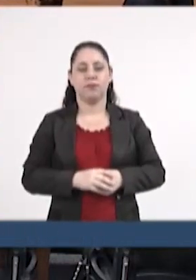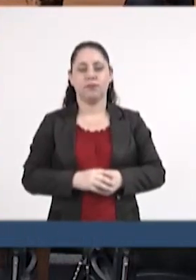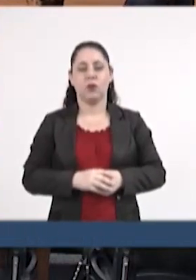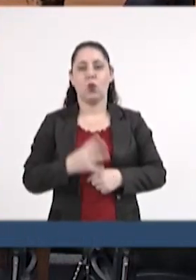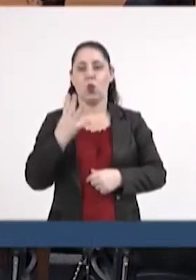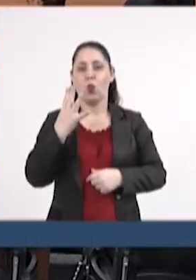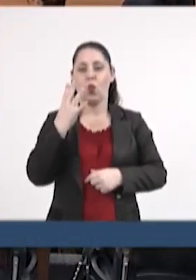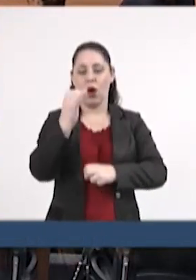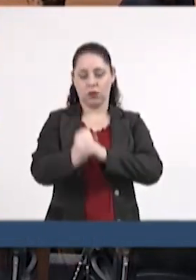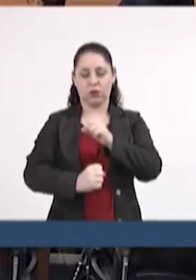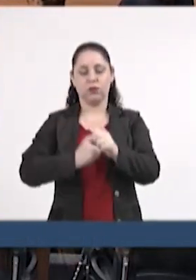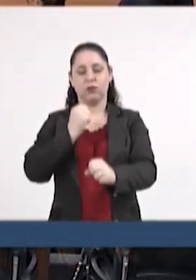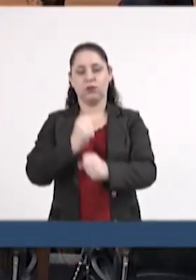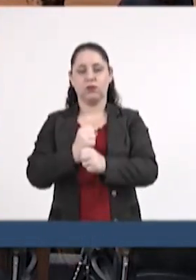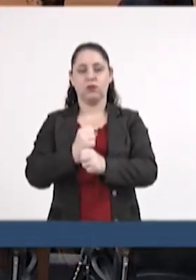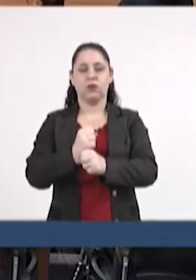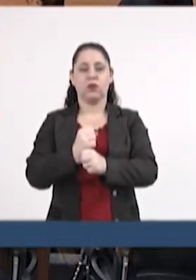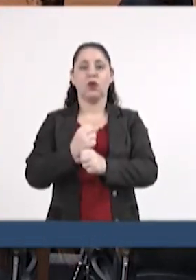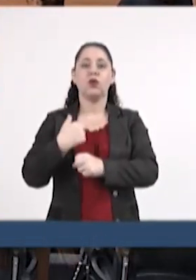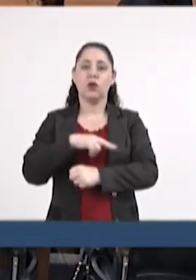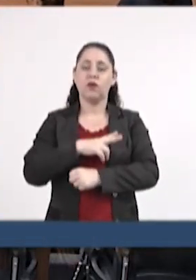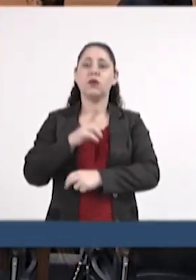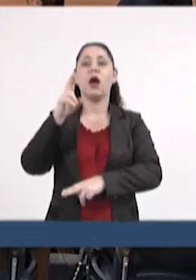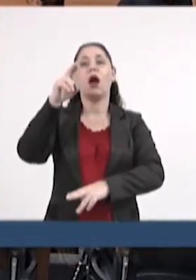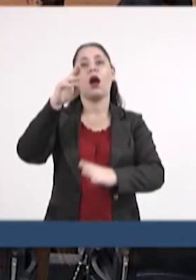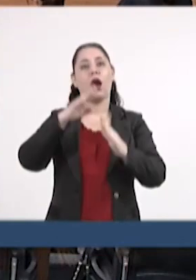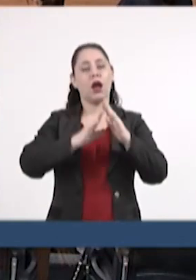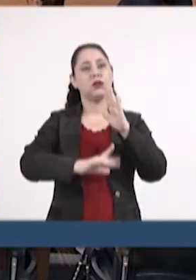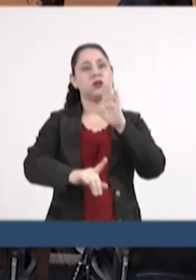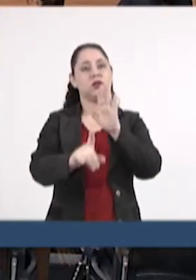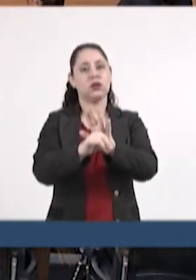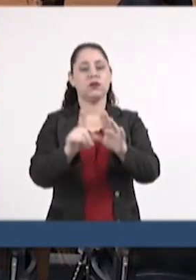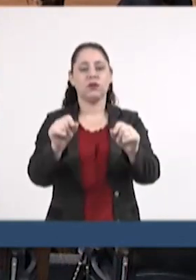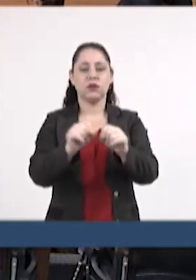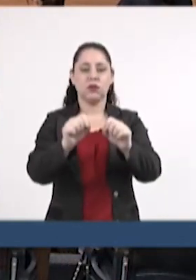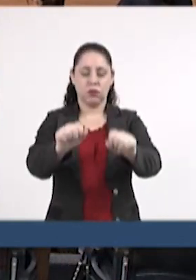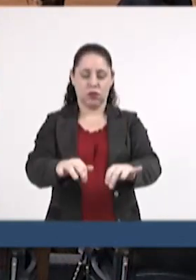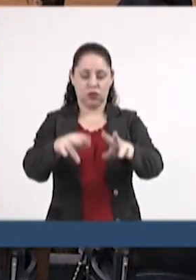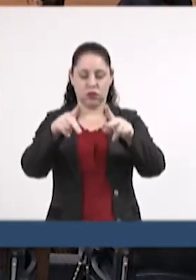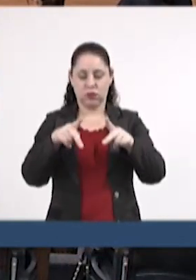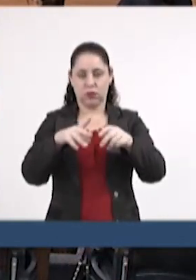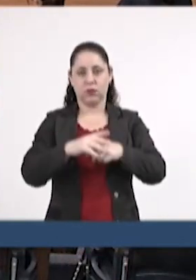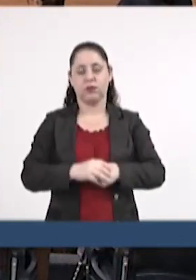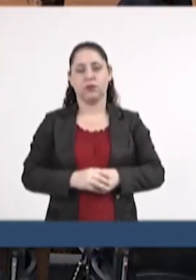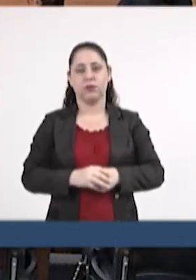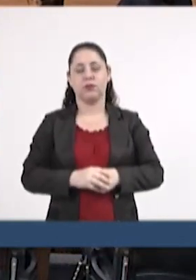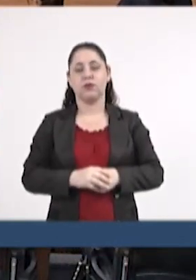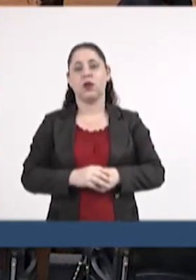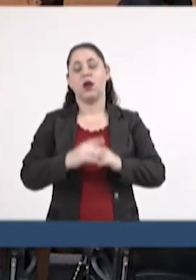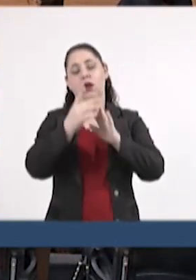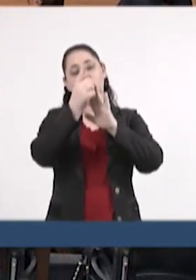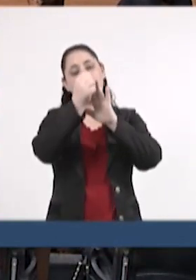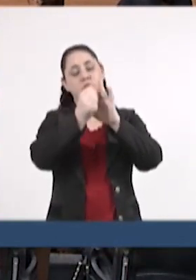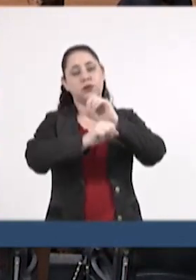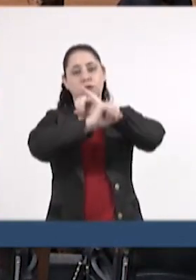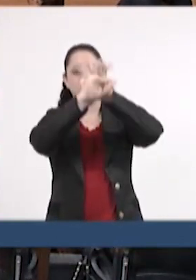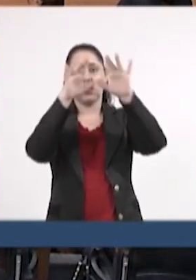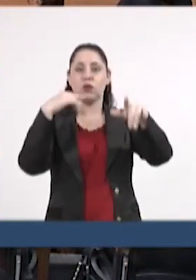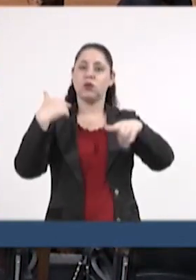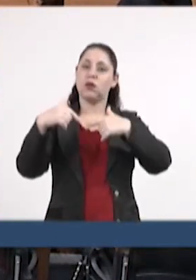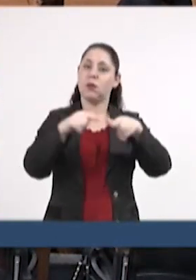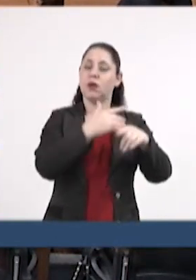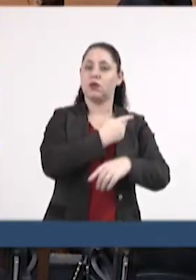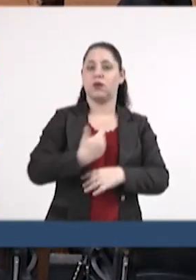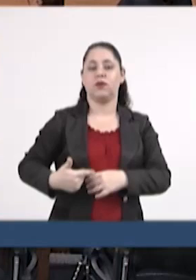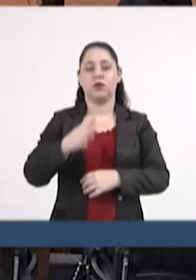daqui 4 anos a gente vai estar aqui nessa casa fazendo uma audiência pública de prestação de contas do trabalho